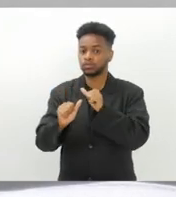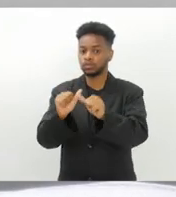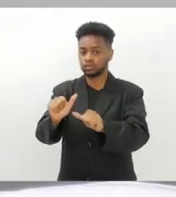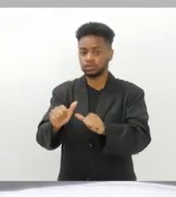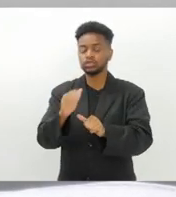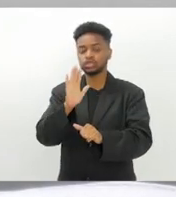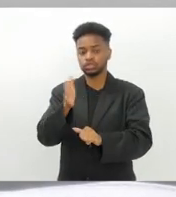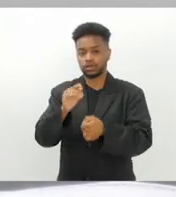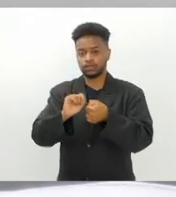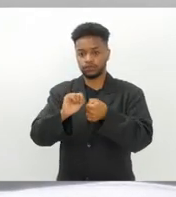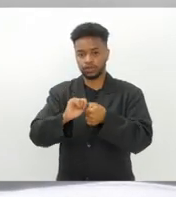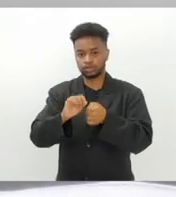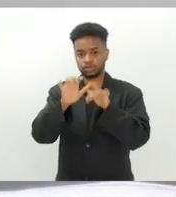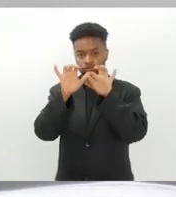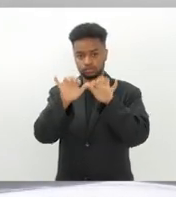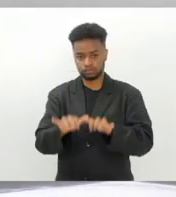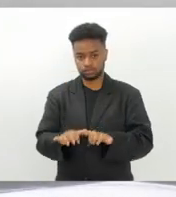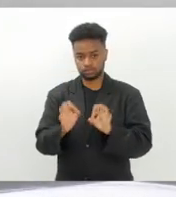foram feitas